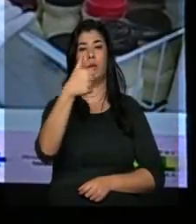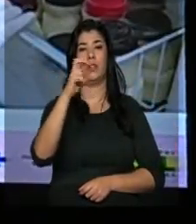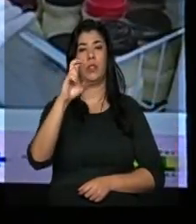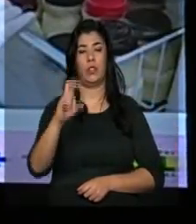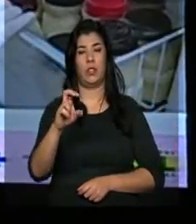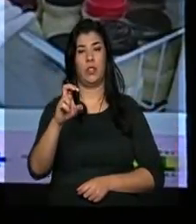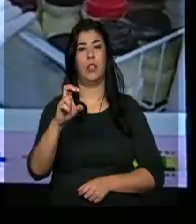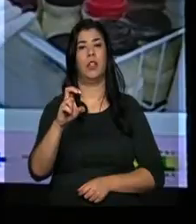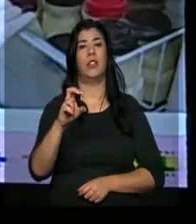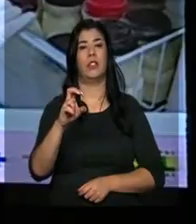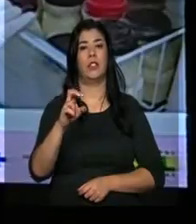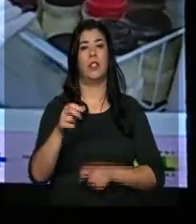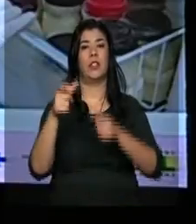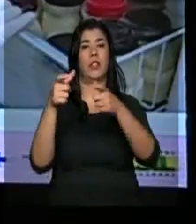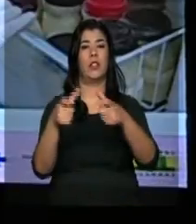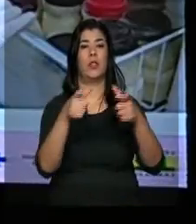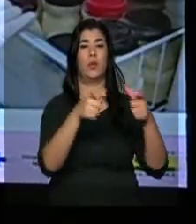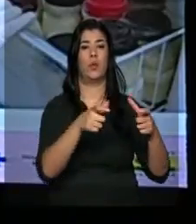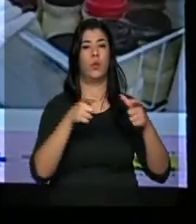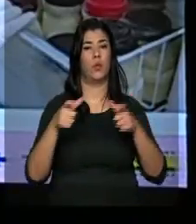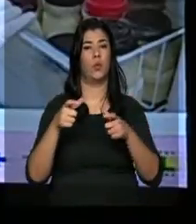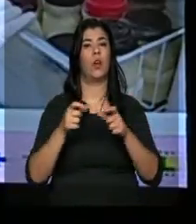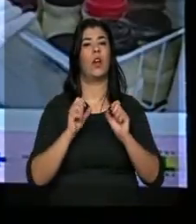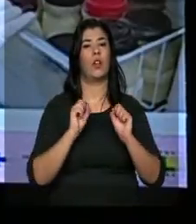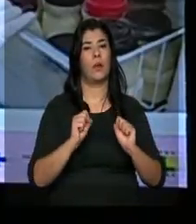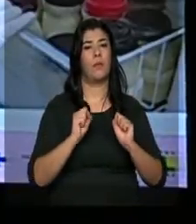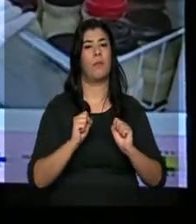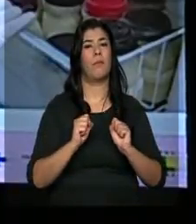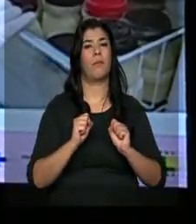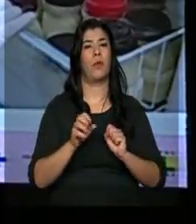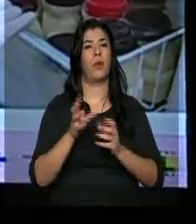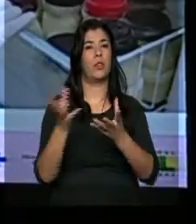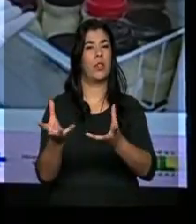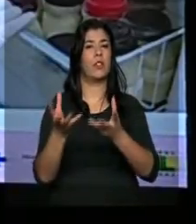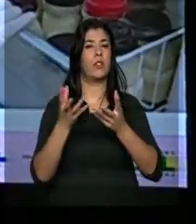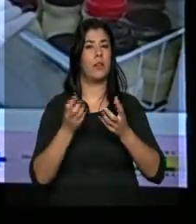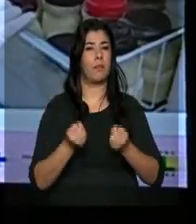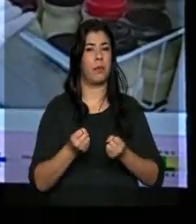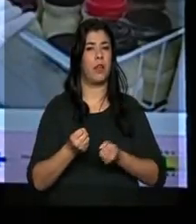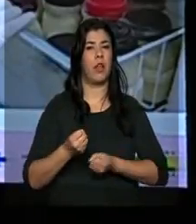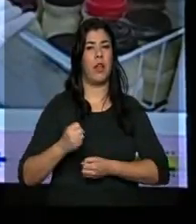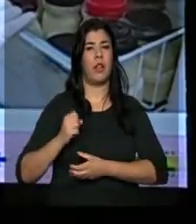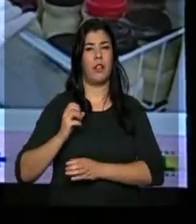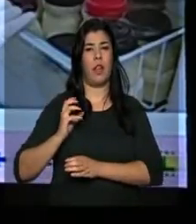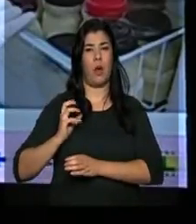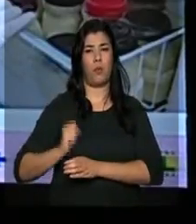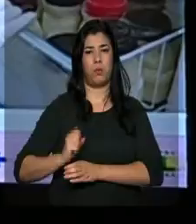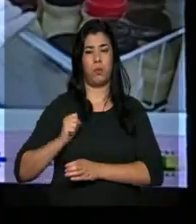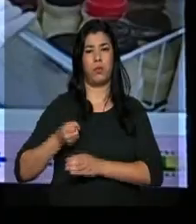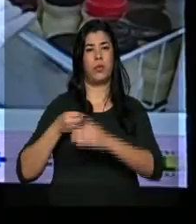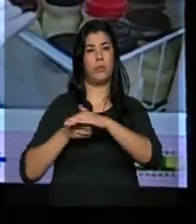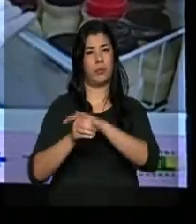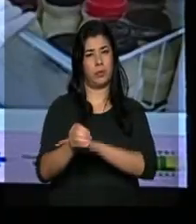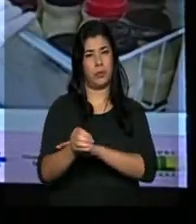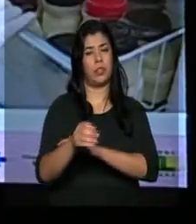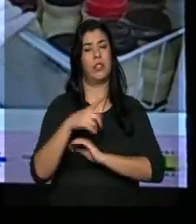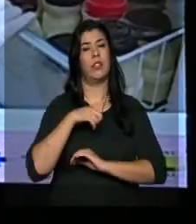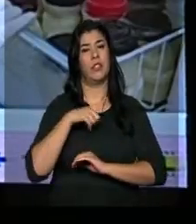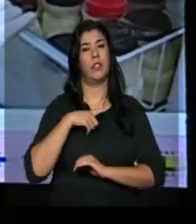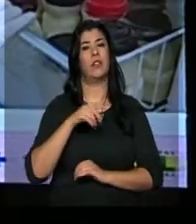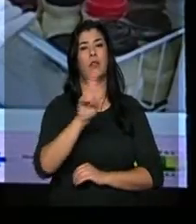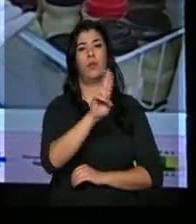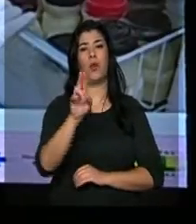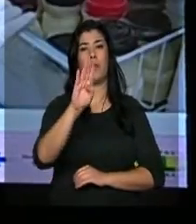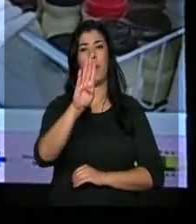do país, 98 postos de coleta. Todos os estados têm pelo menos um banco de leite, sendo que aqui